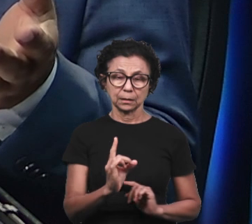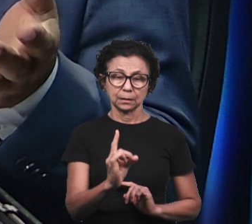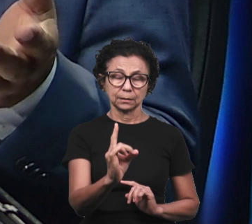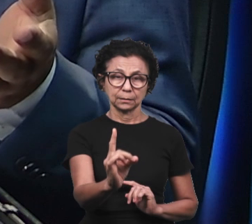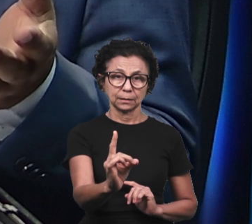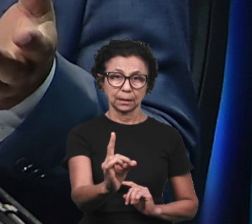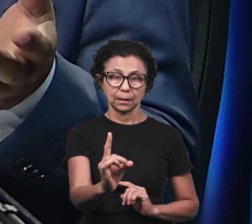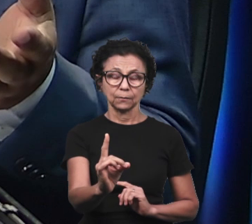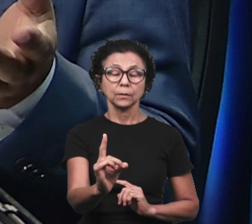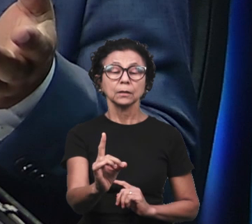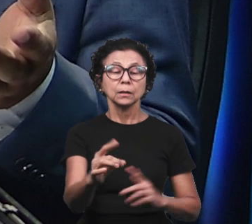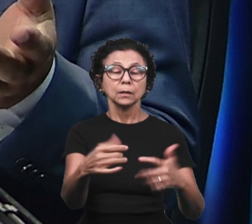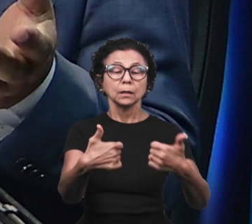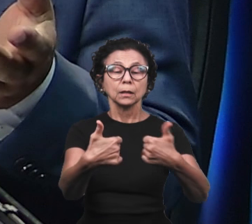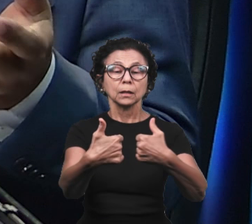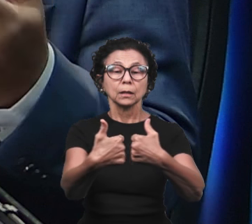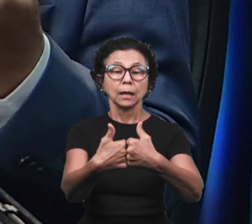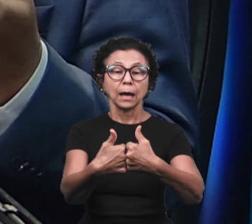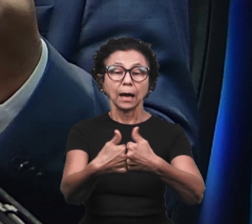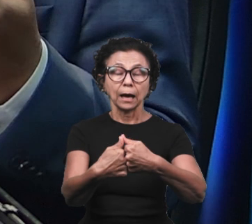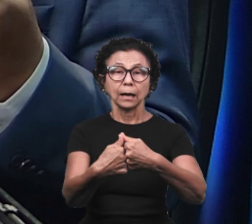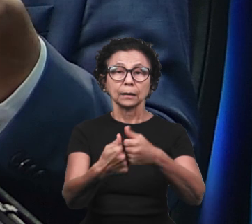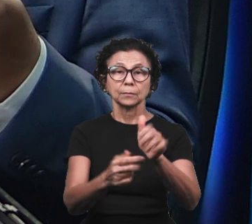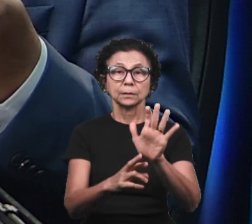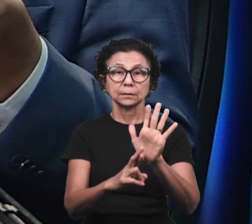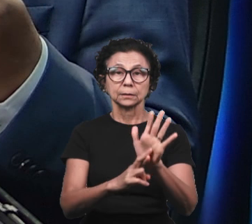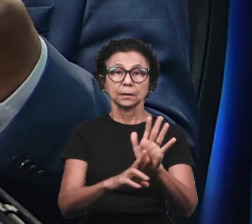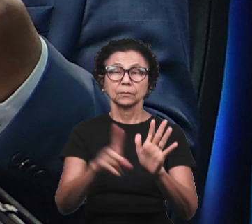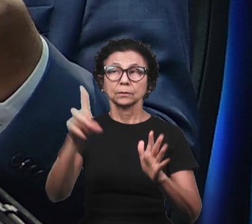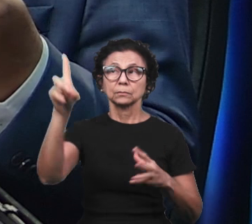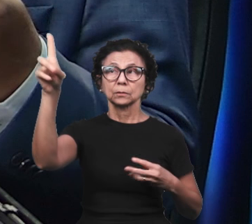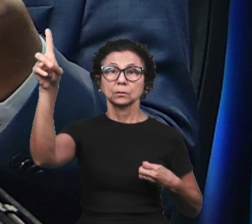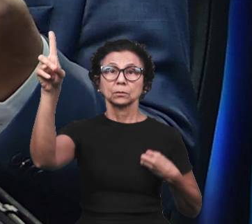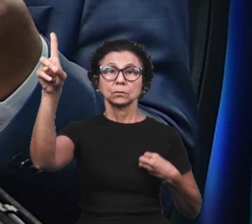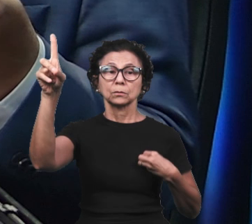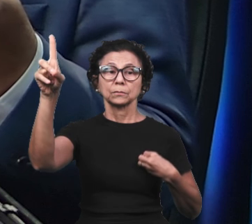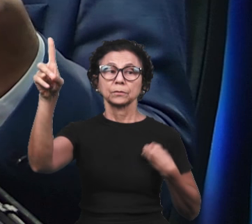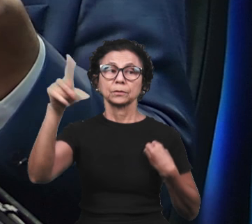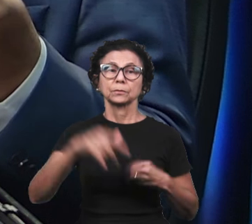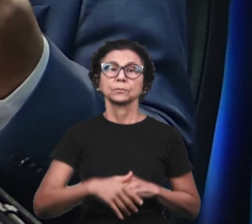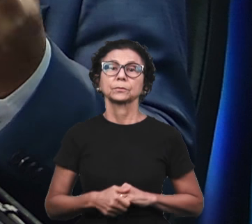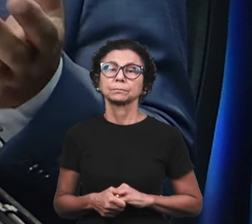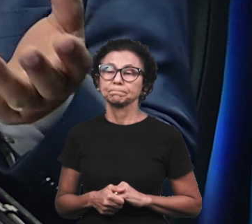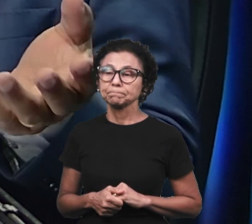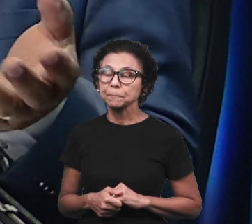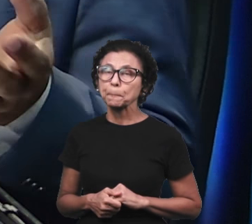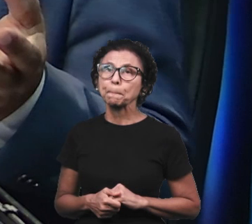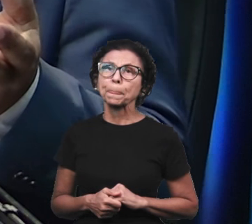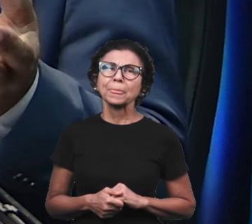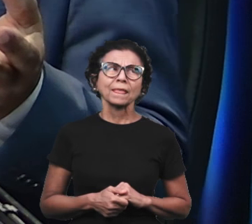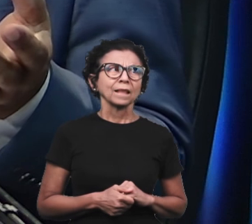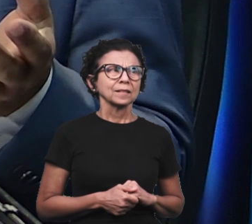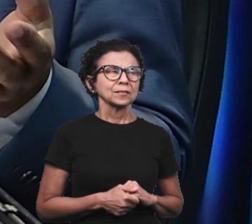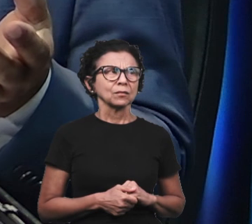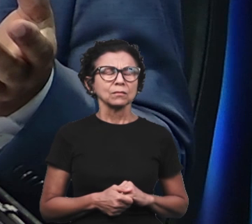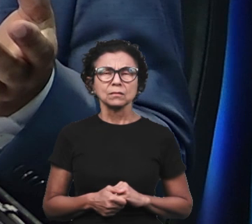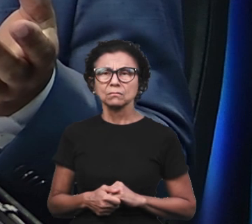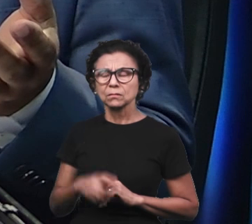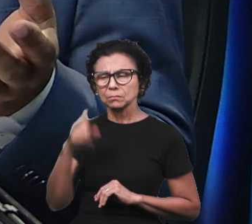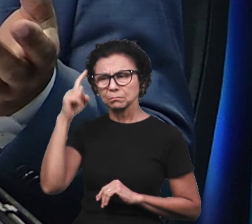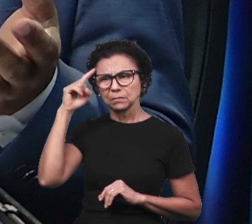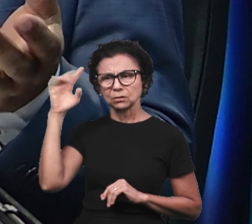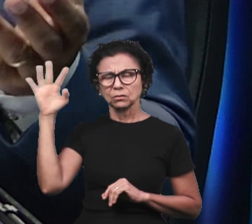povo. Então, ele é que tinha esse direito. Às vezes eu fico imaginando a